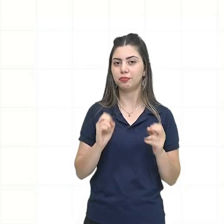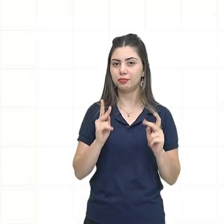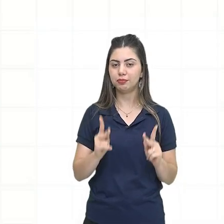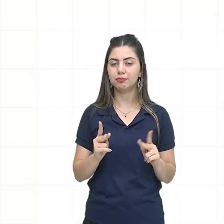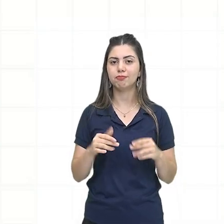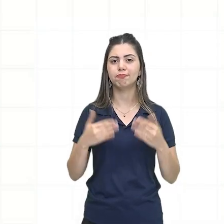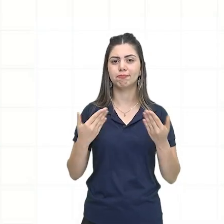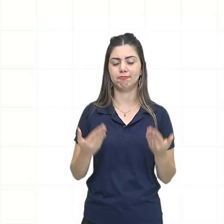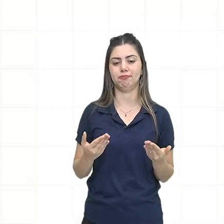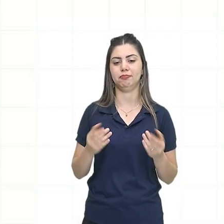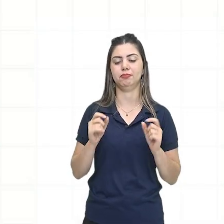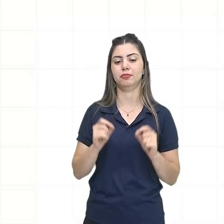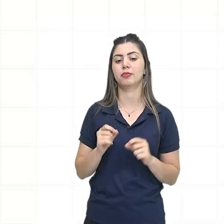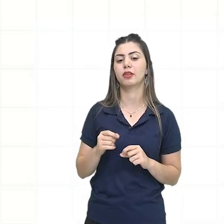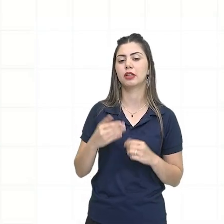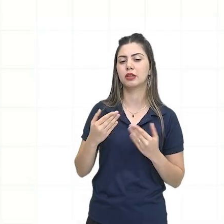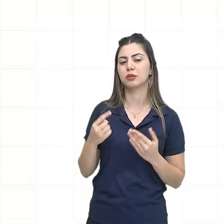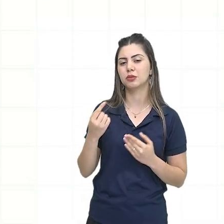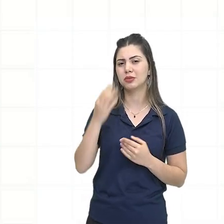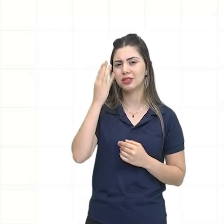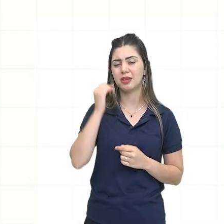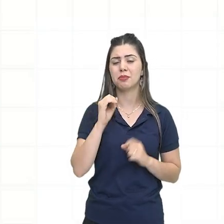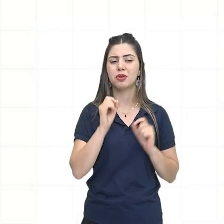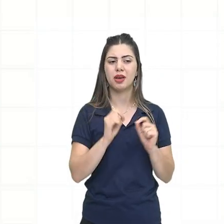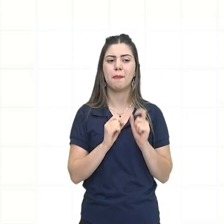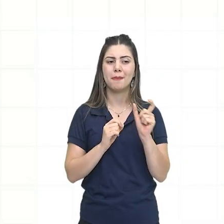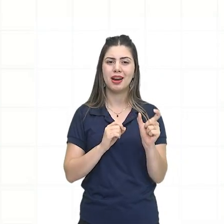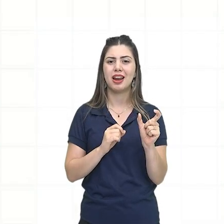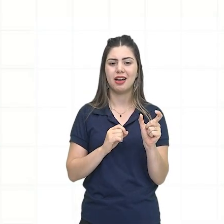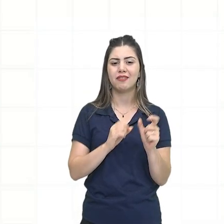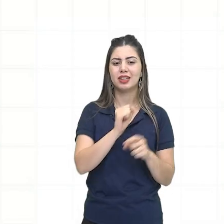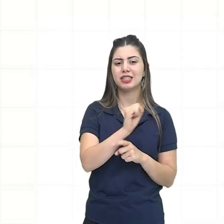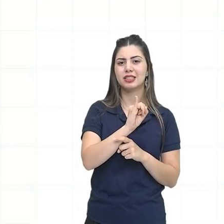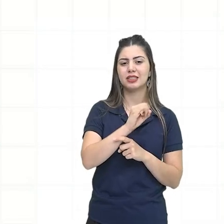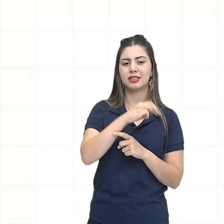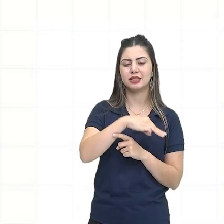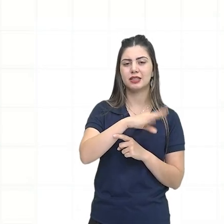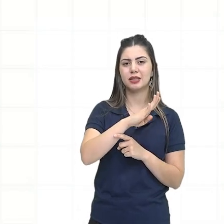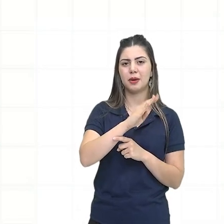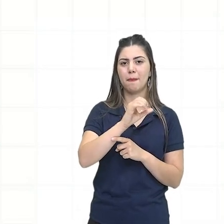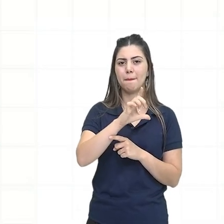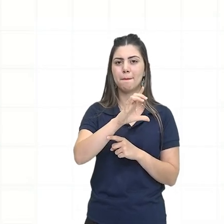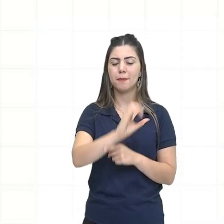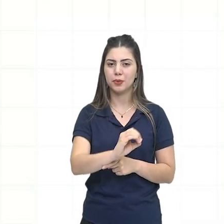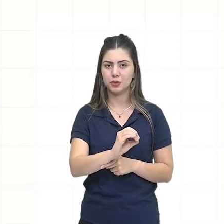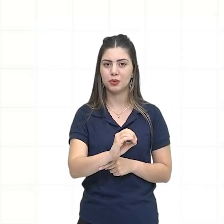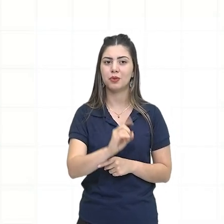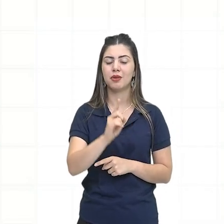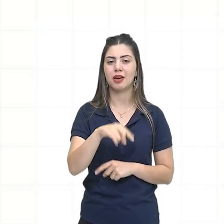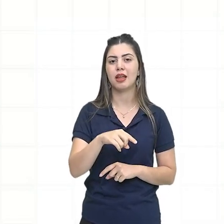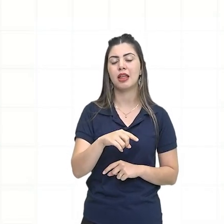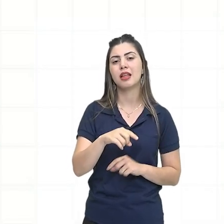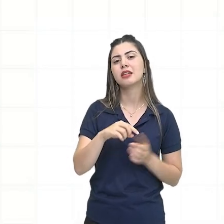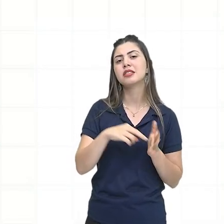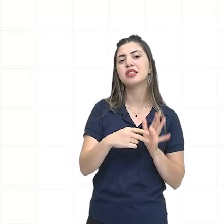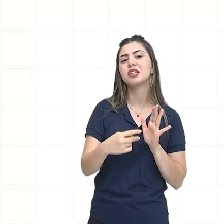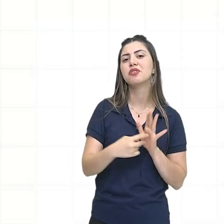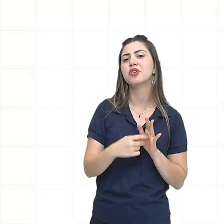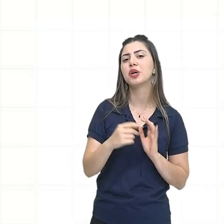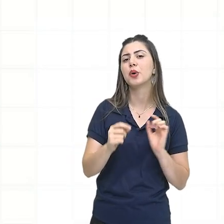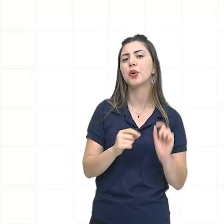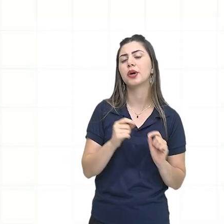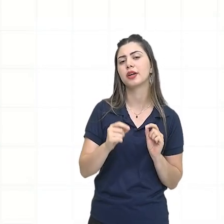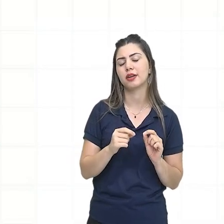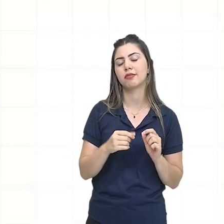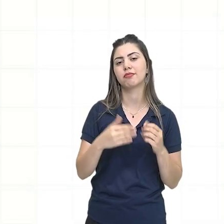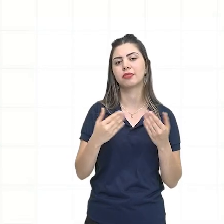Ok? Então, a palavra símbolo vem de symbolum, do latim, que significa o